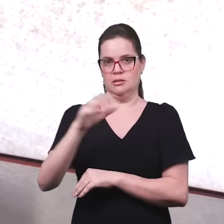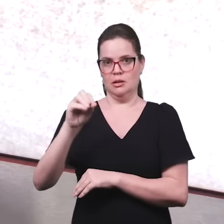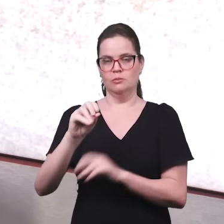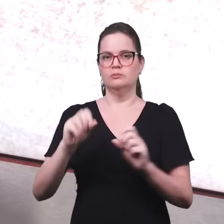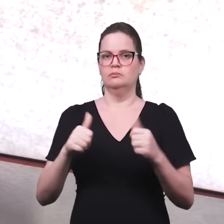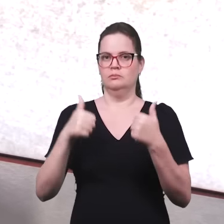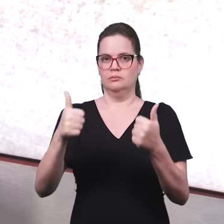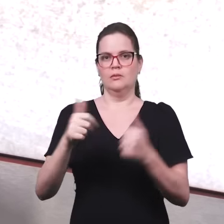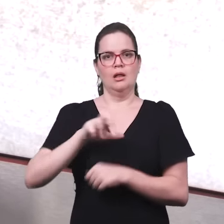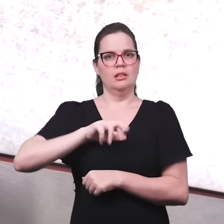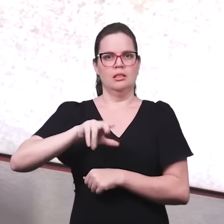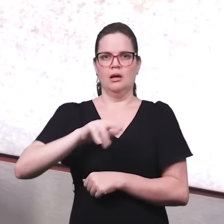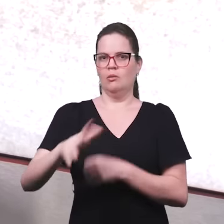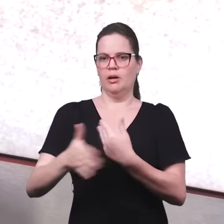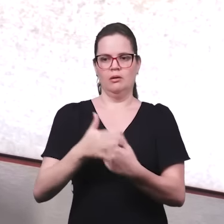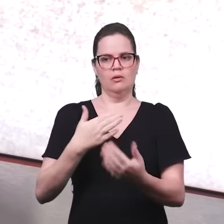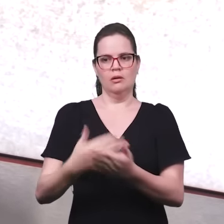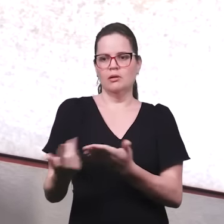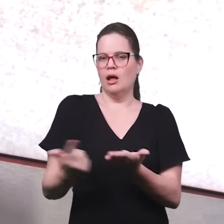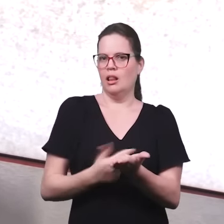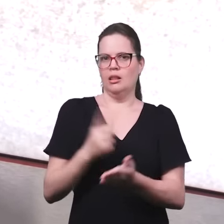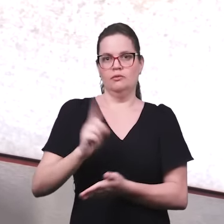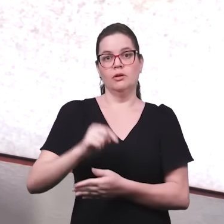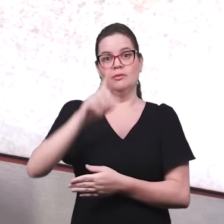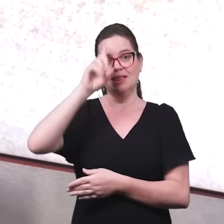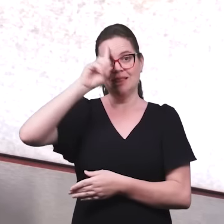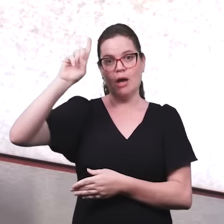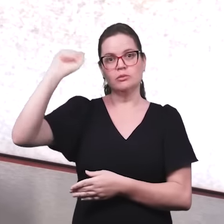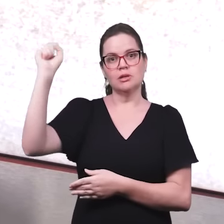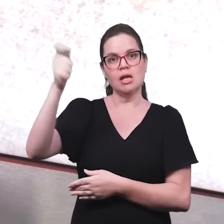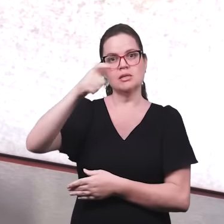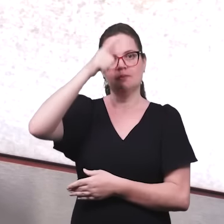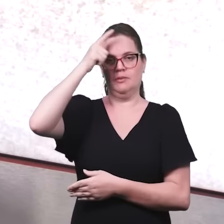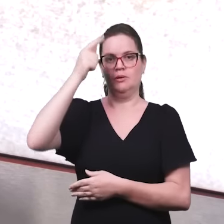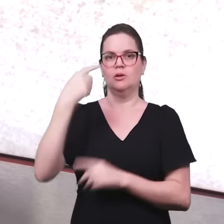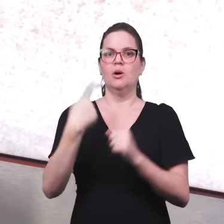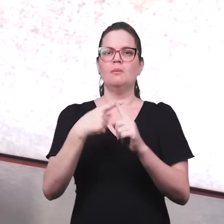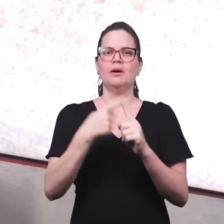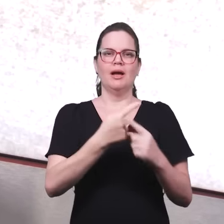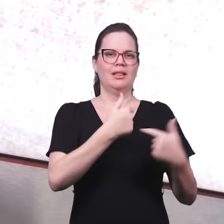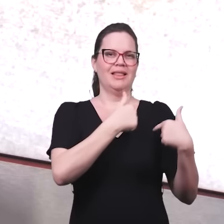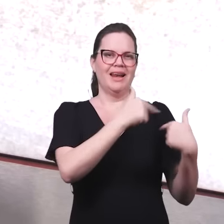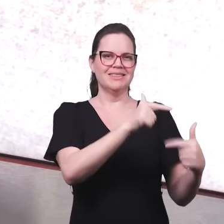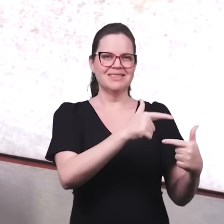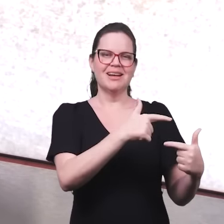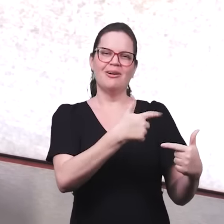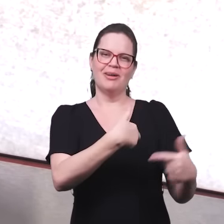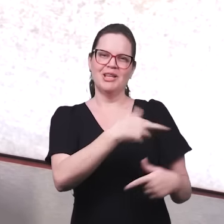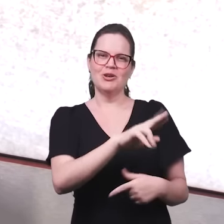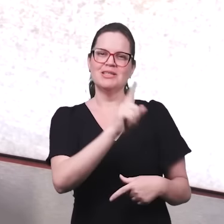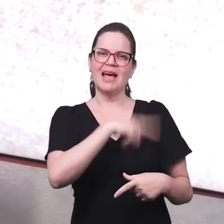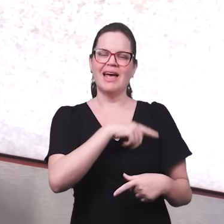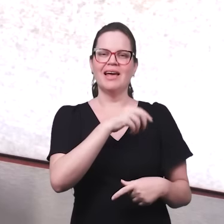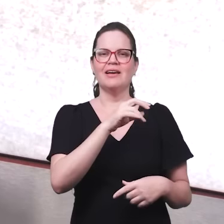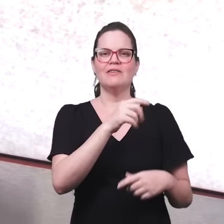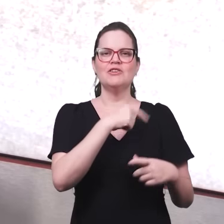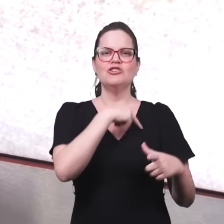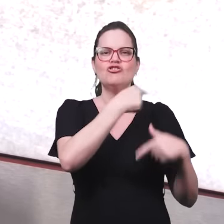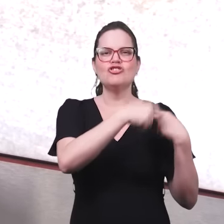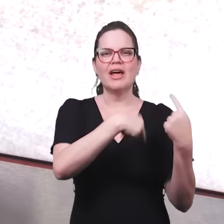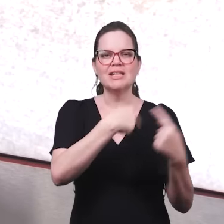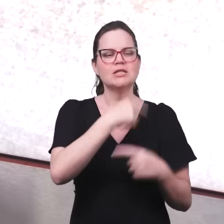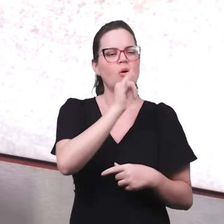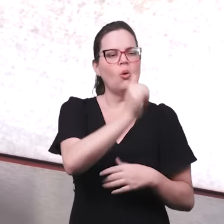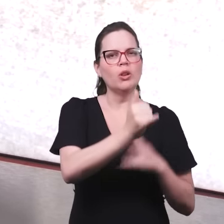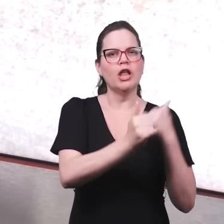a tradição religiosa, ela foi sempre sustentada por histórias que foram passadas de pais para filhos, e isso ocorreu